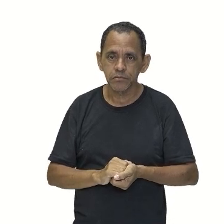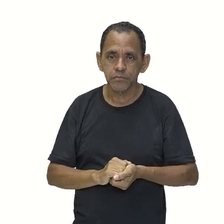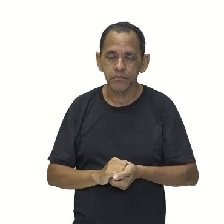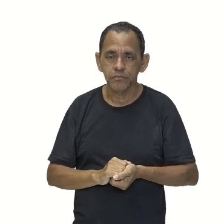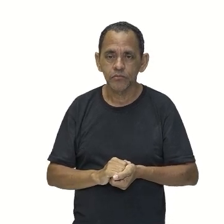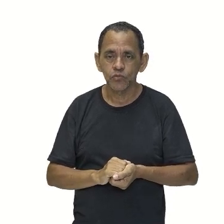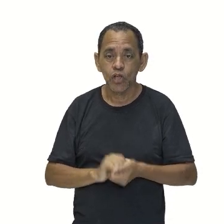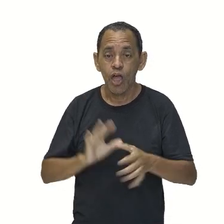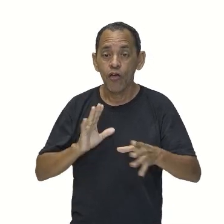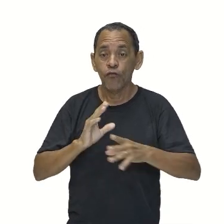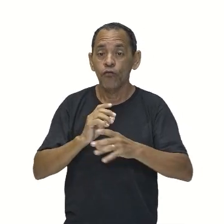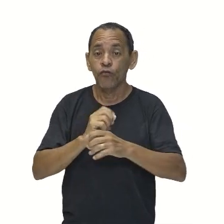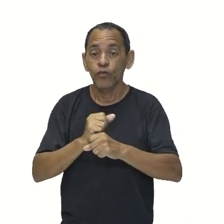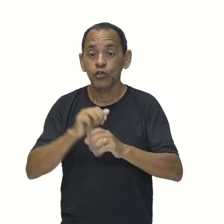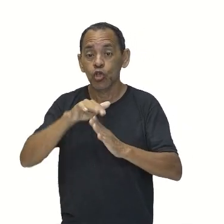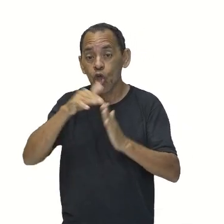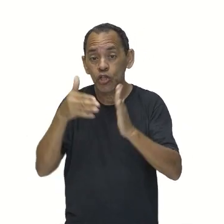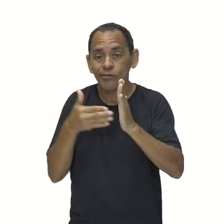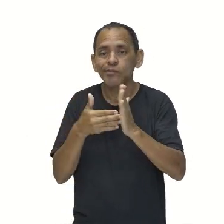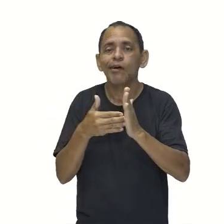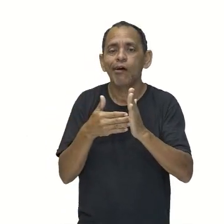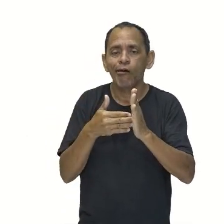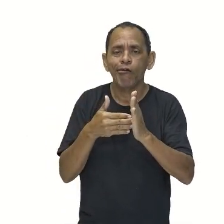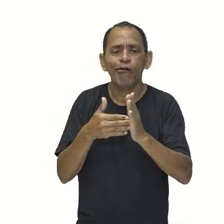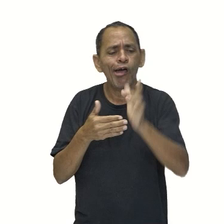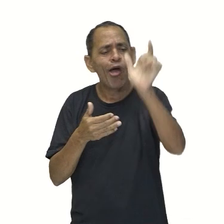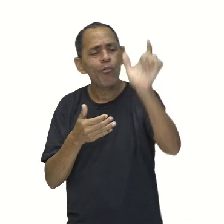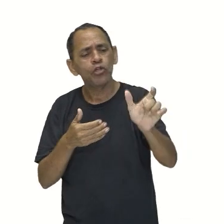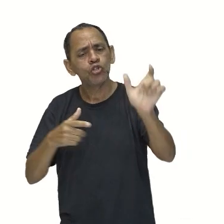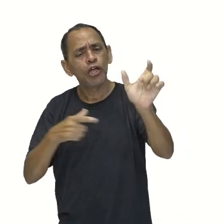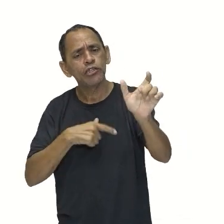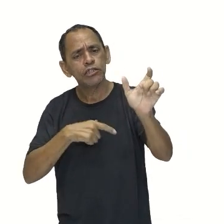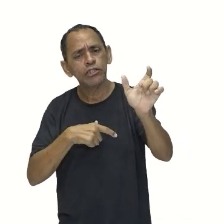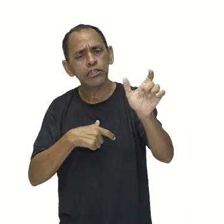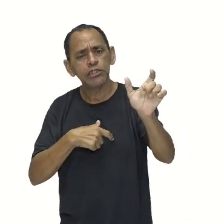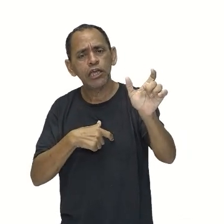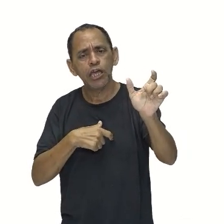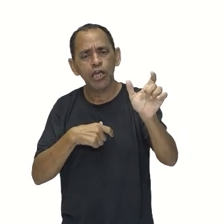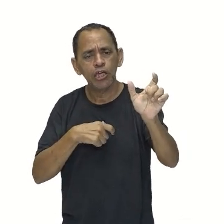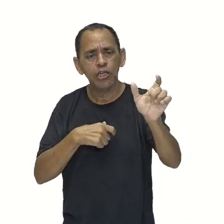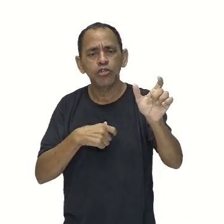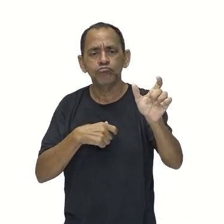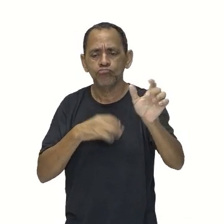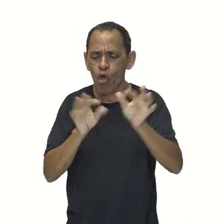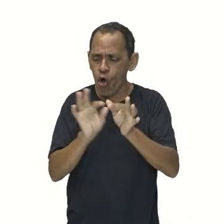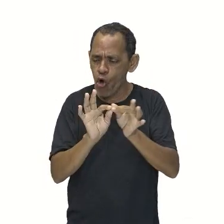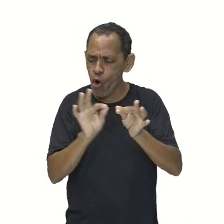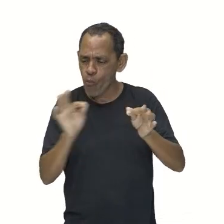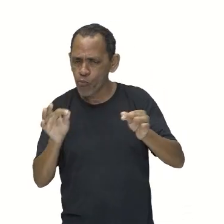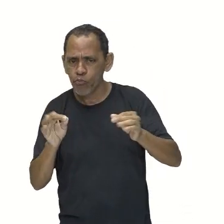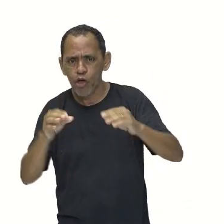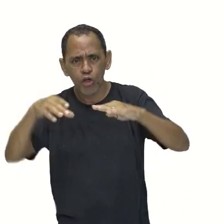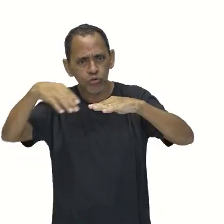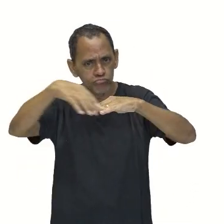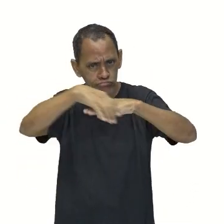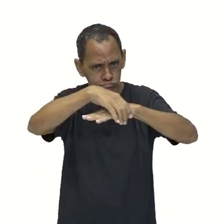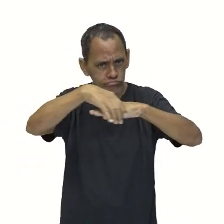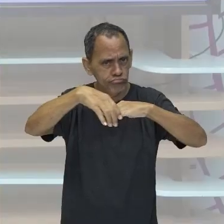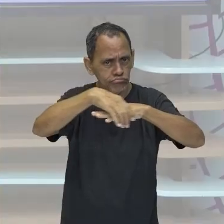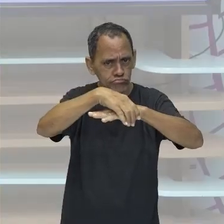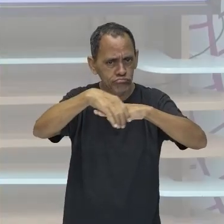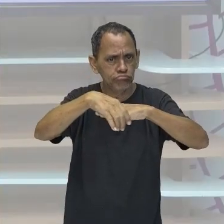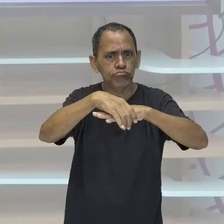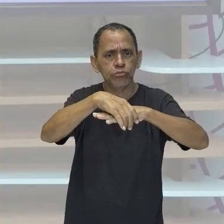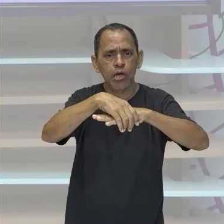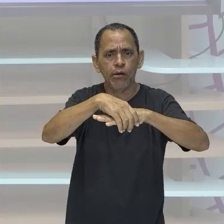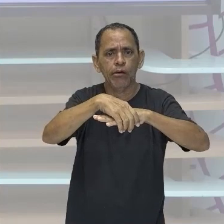olha, esta pessoa tem o comprimento, né, do seu pé, comprimento